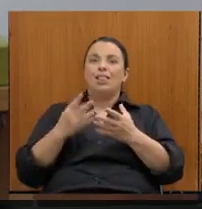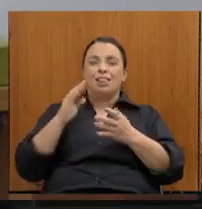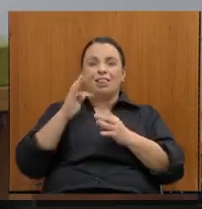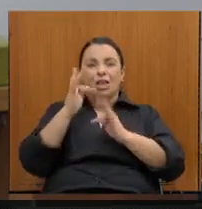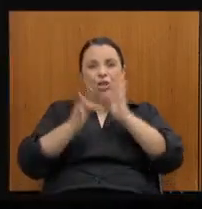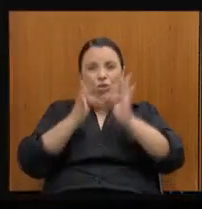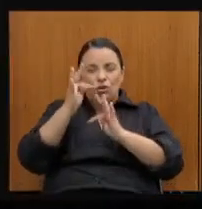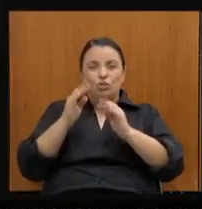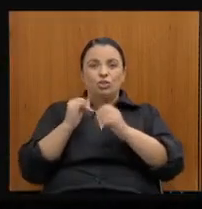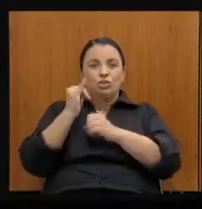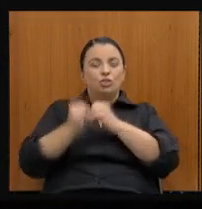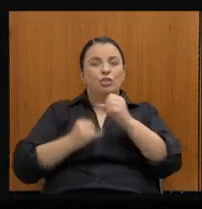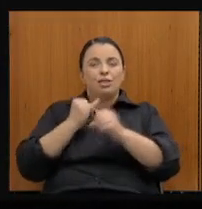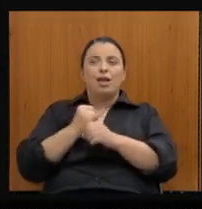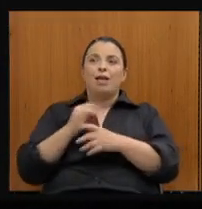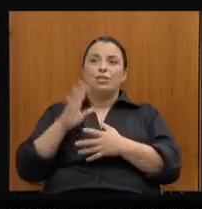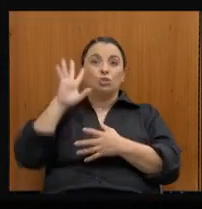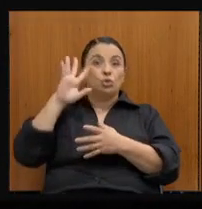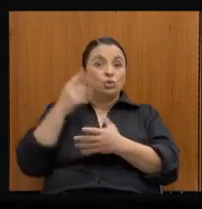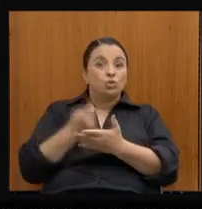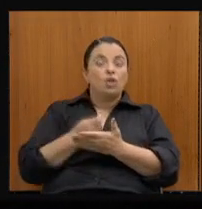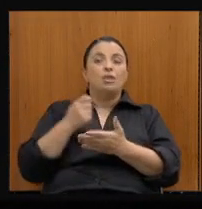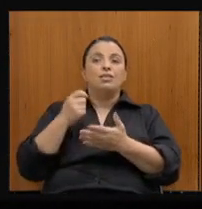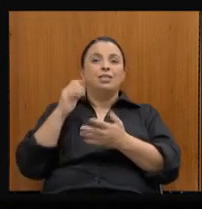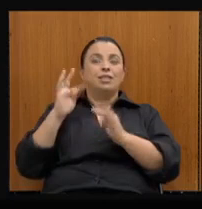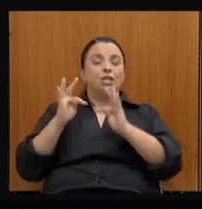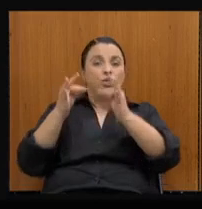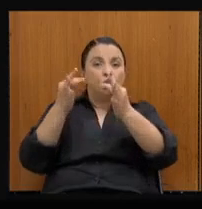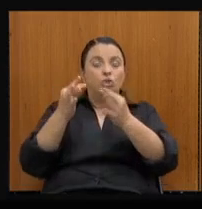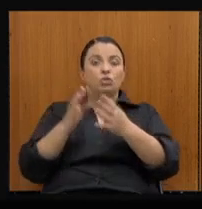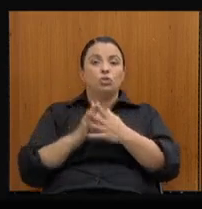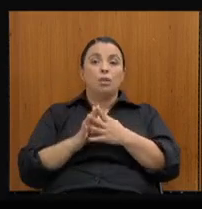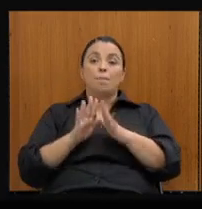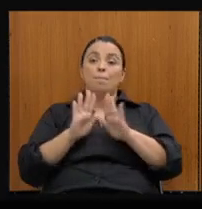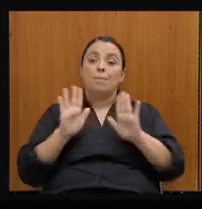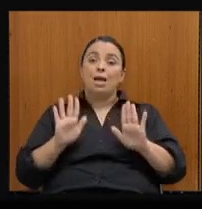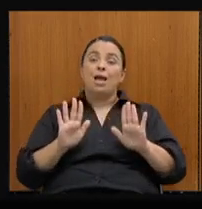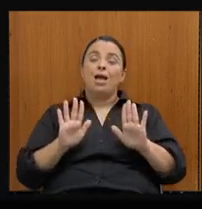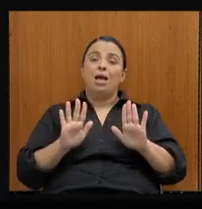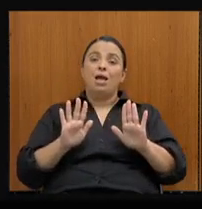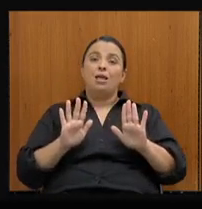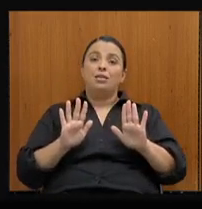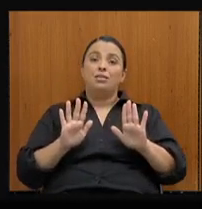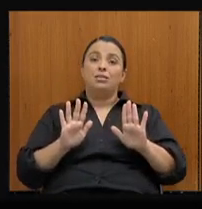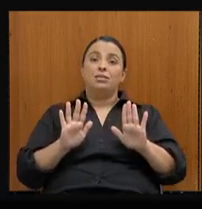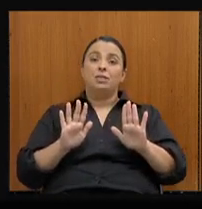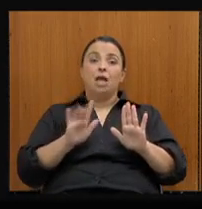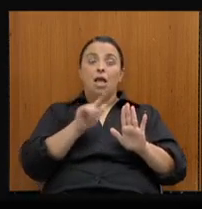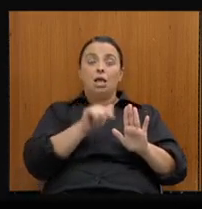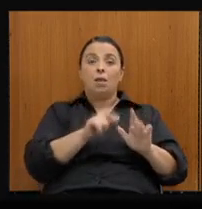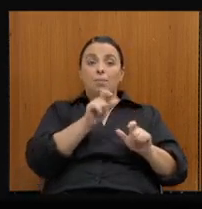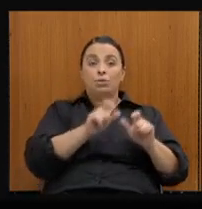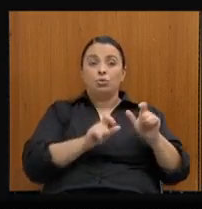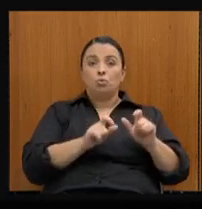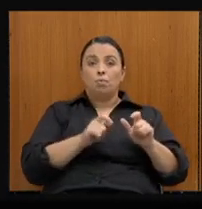Os Atuais operadores dos sistemas convencionais System pressionado